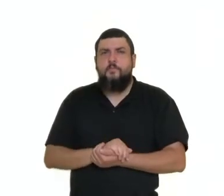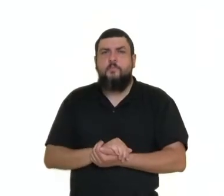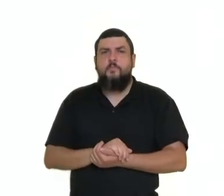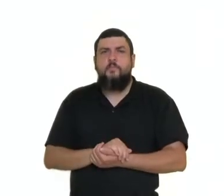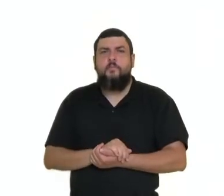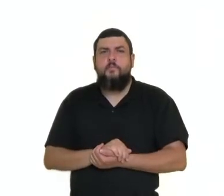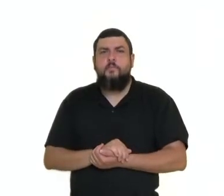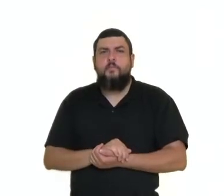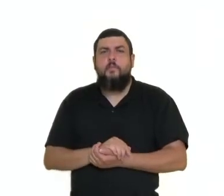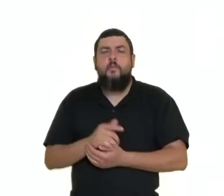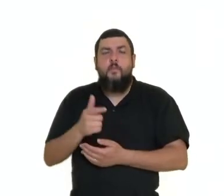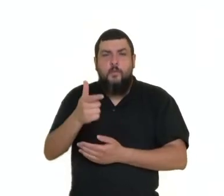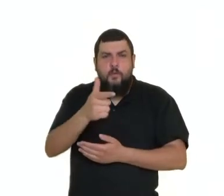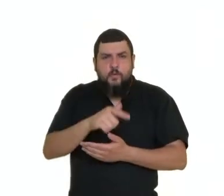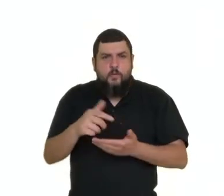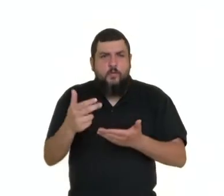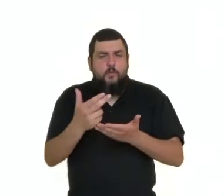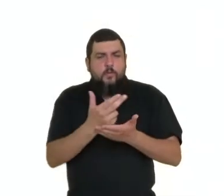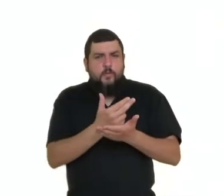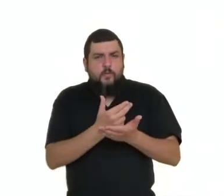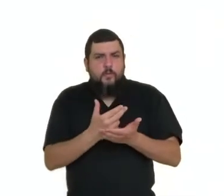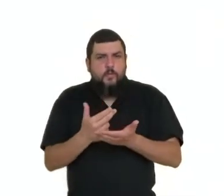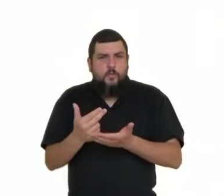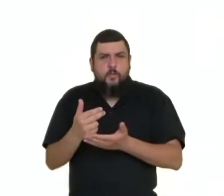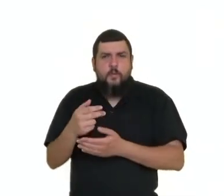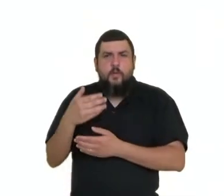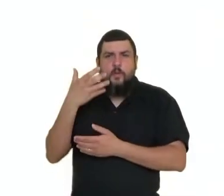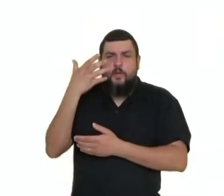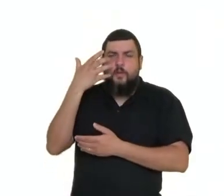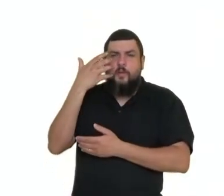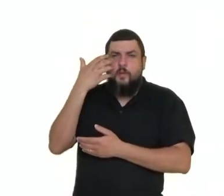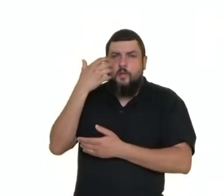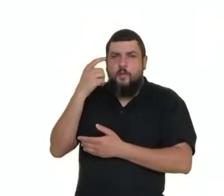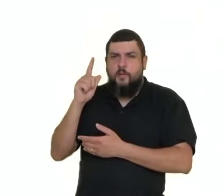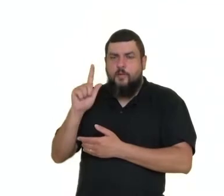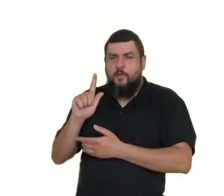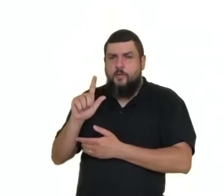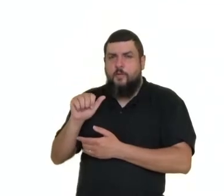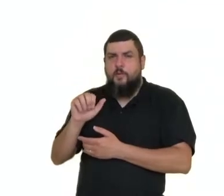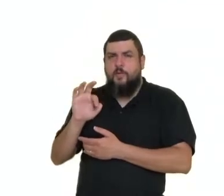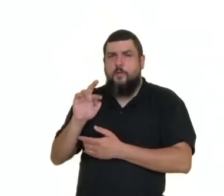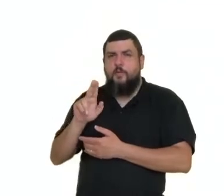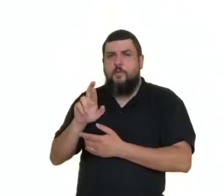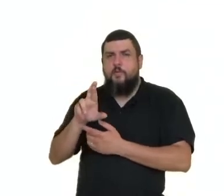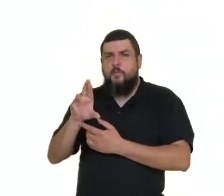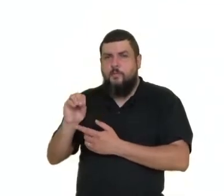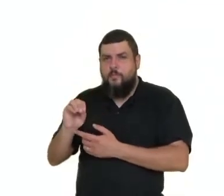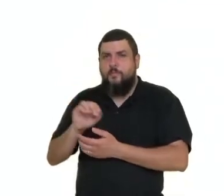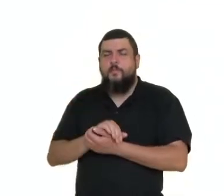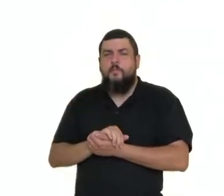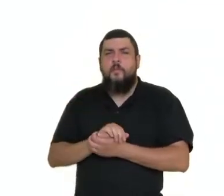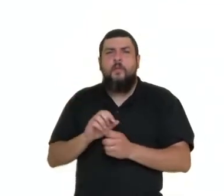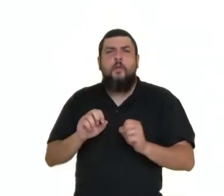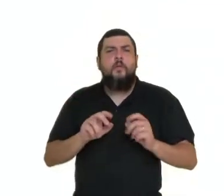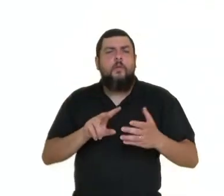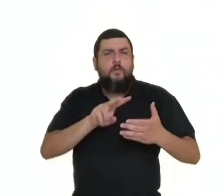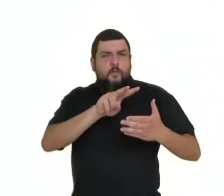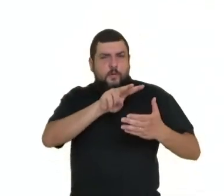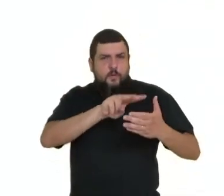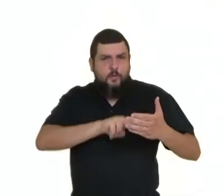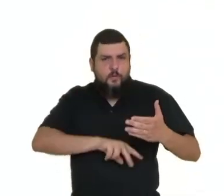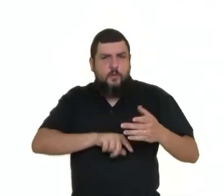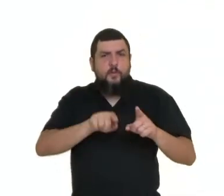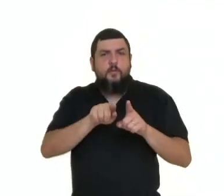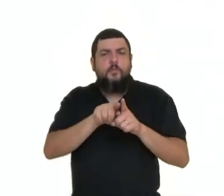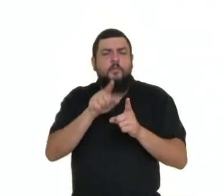mais uma historieta de Gatur. Vocês vão ler ali, tá? E aqui vão identificar